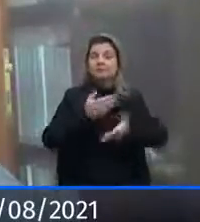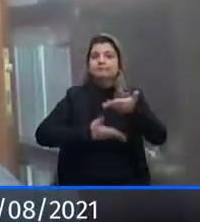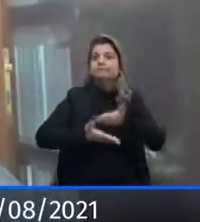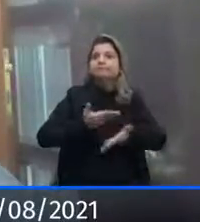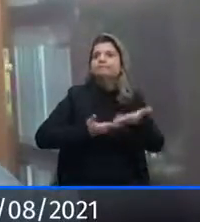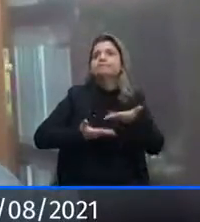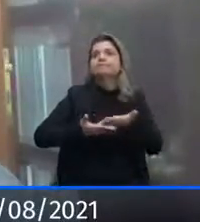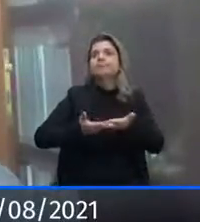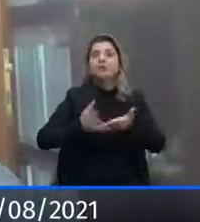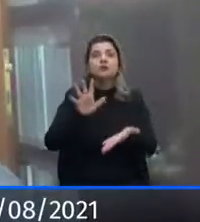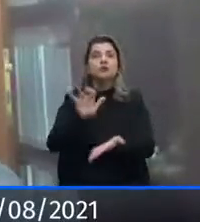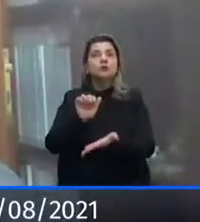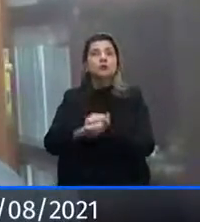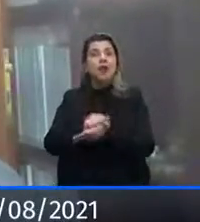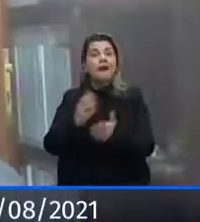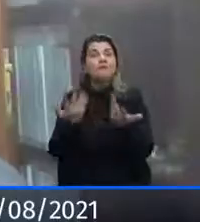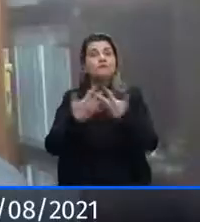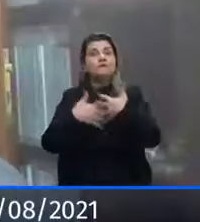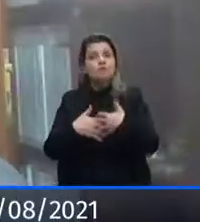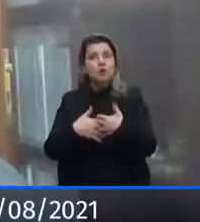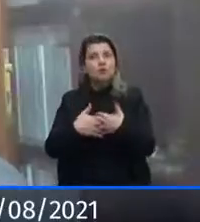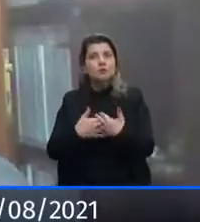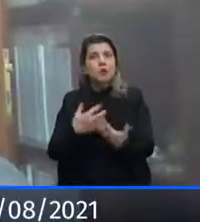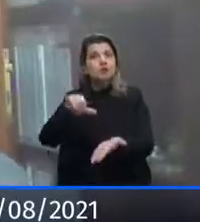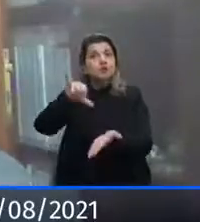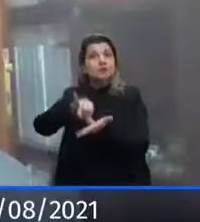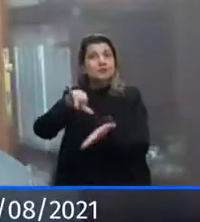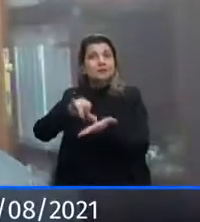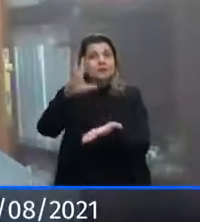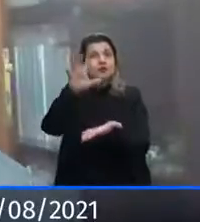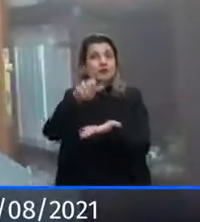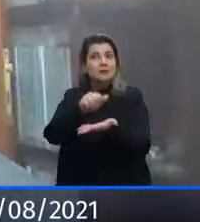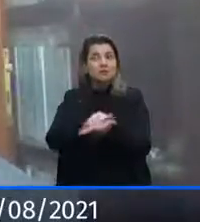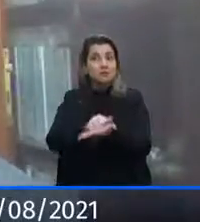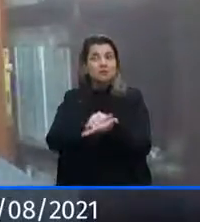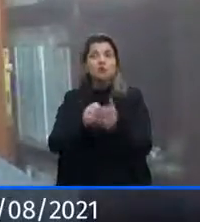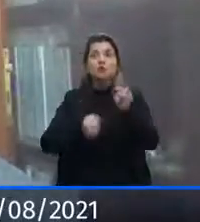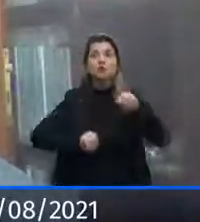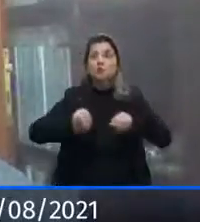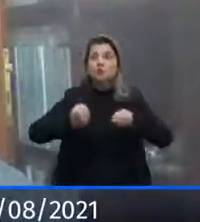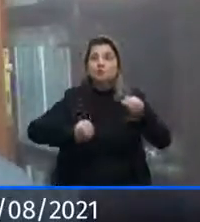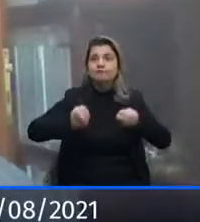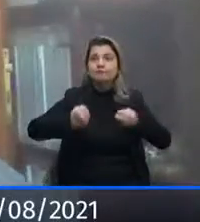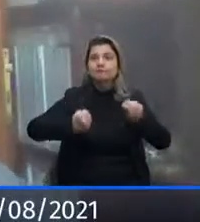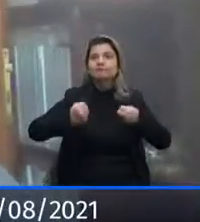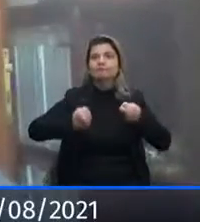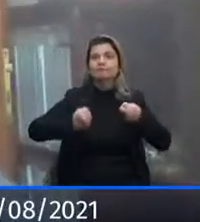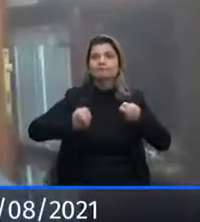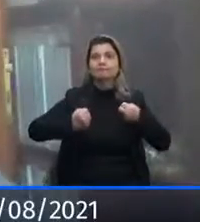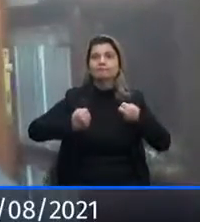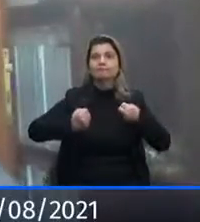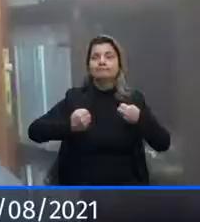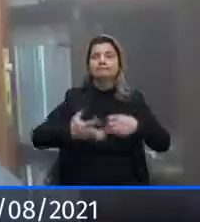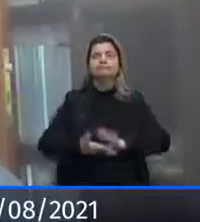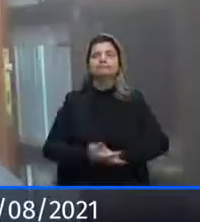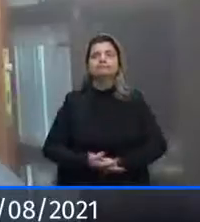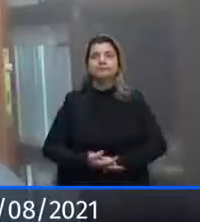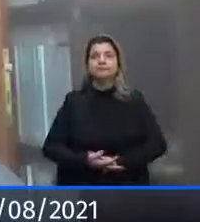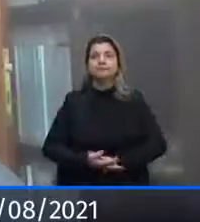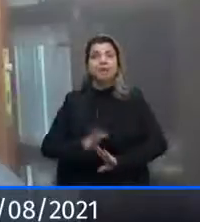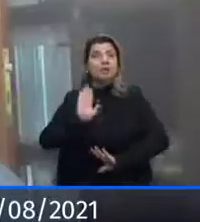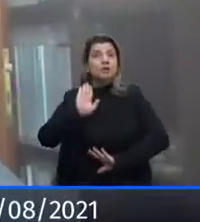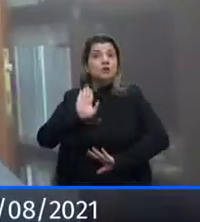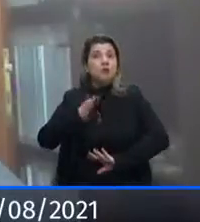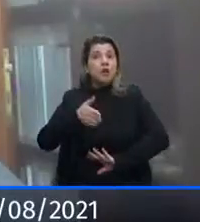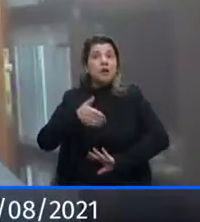serviço notarial e registral a função de centro de registro de veículos automotores. Já no